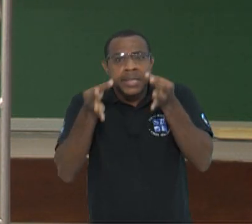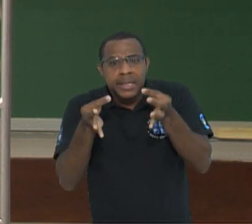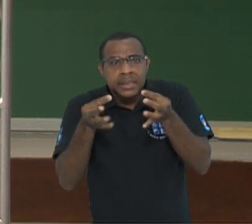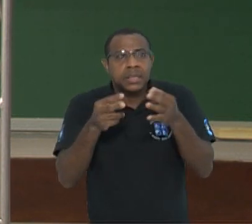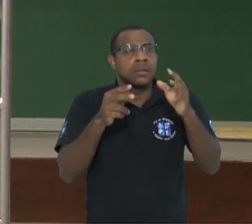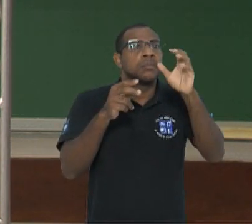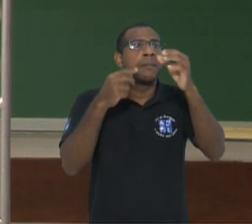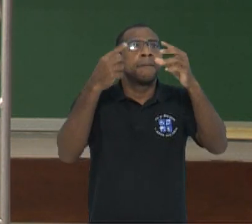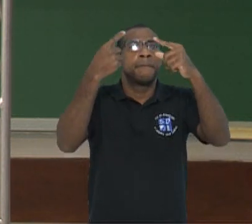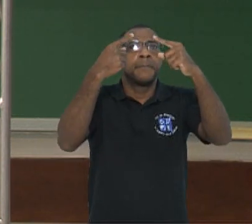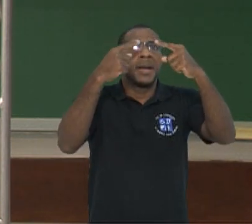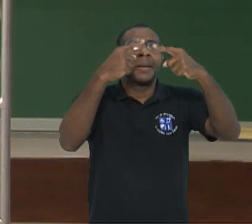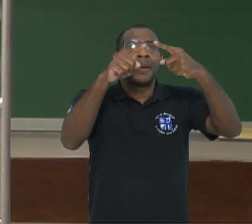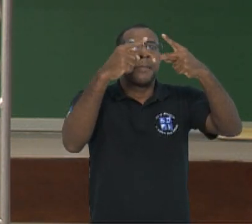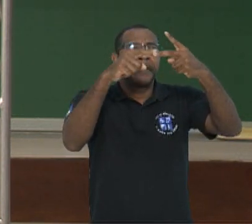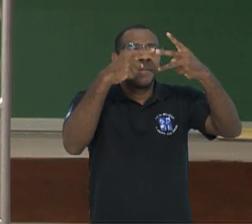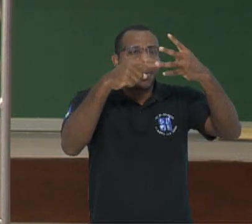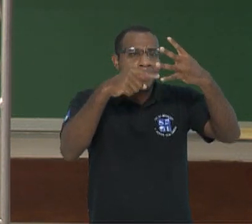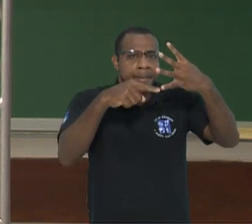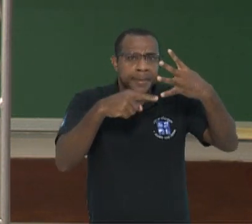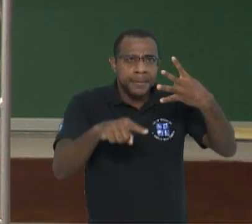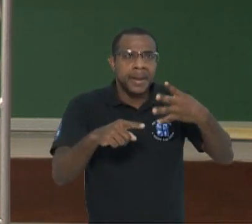das alternativas,